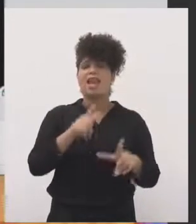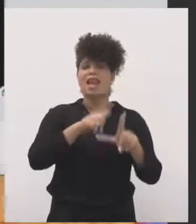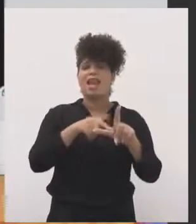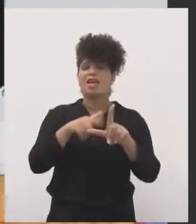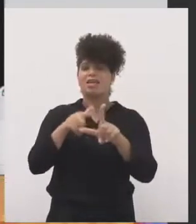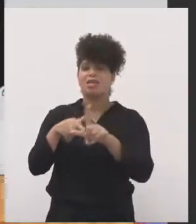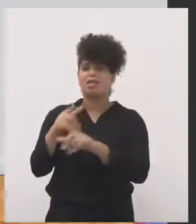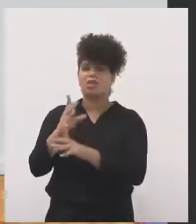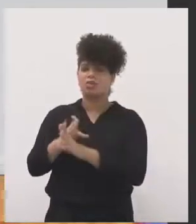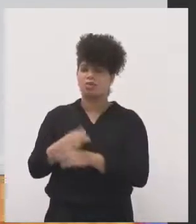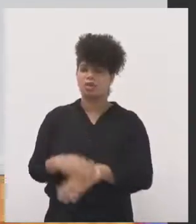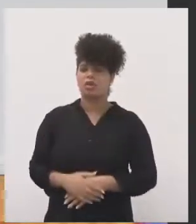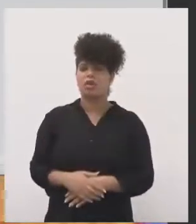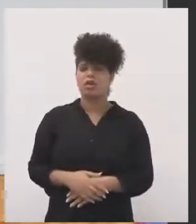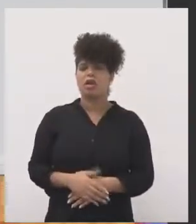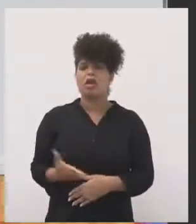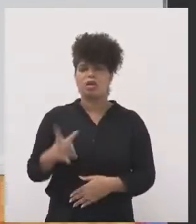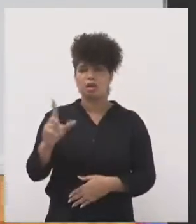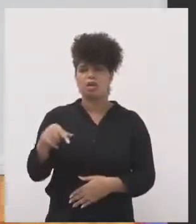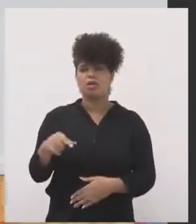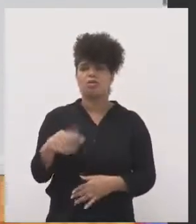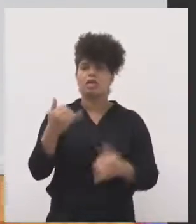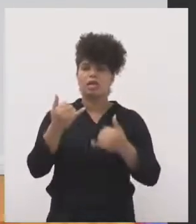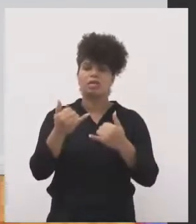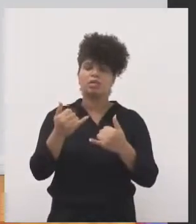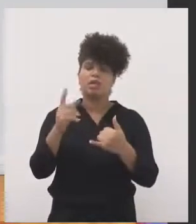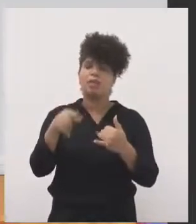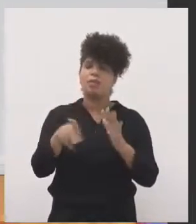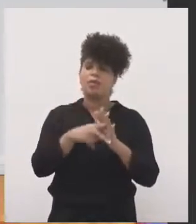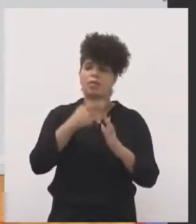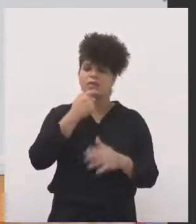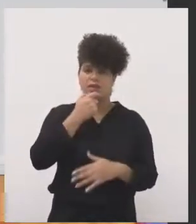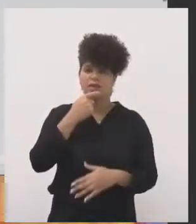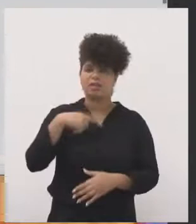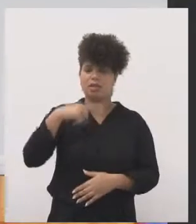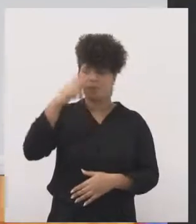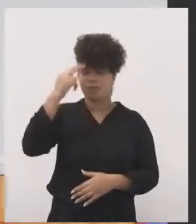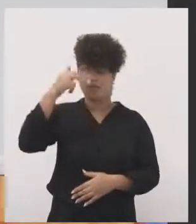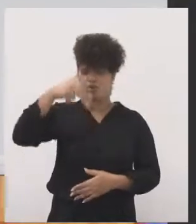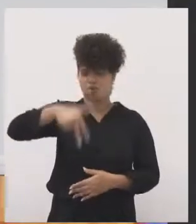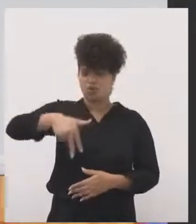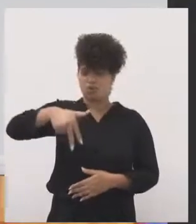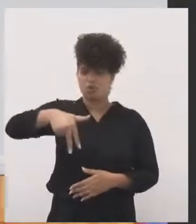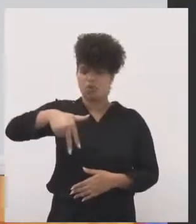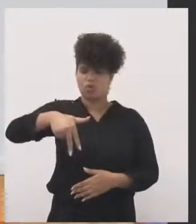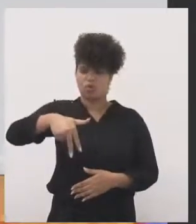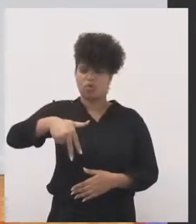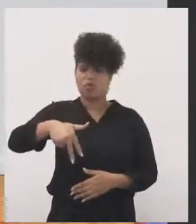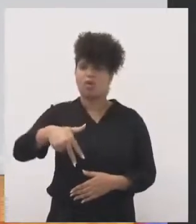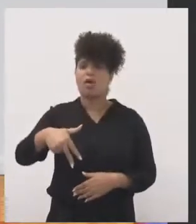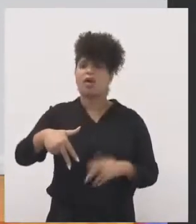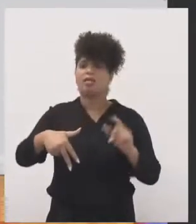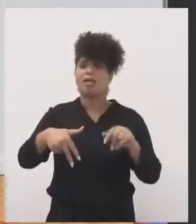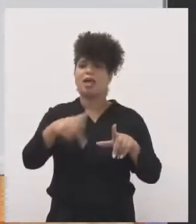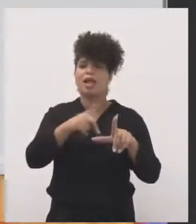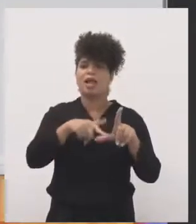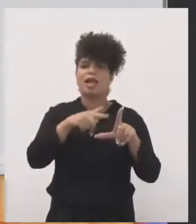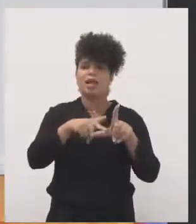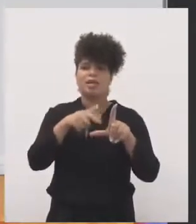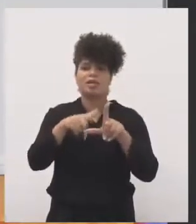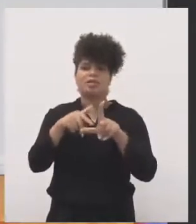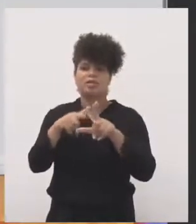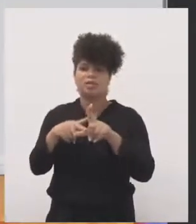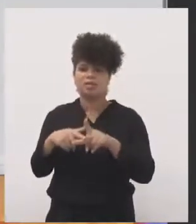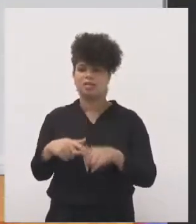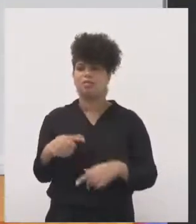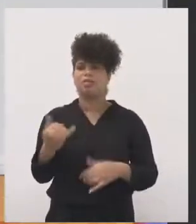não traduzi ele, peço desculpas. Então, tem aqui um bichinho, né? Então, a gente poderia colocar aqui as palavras,